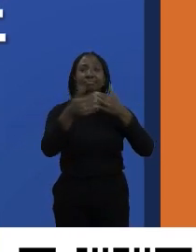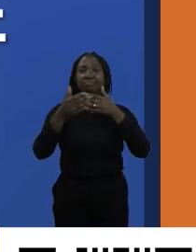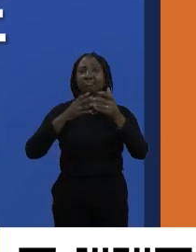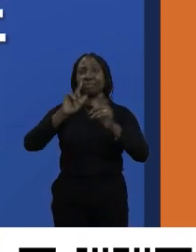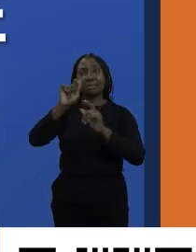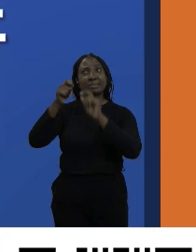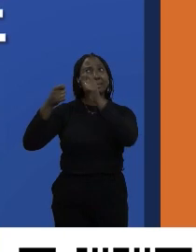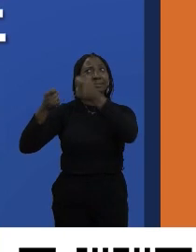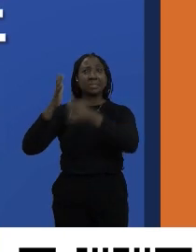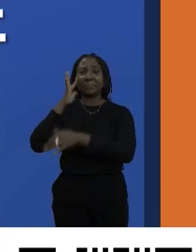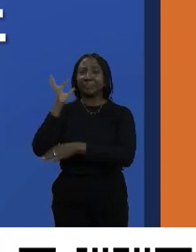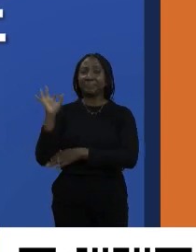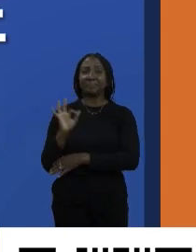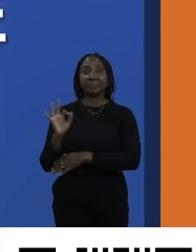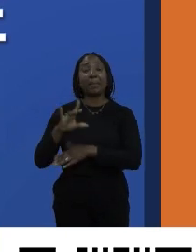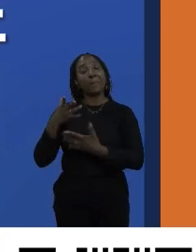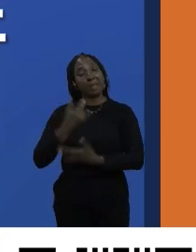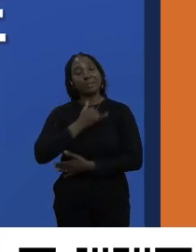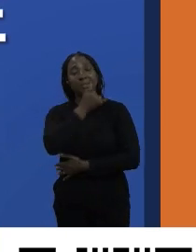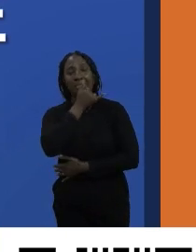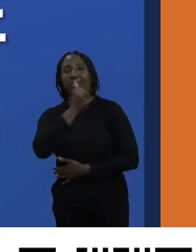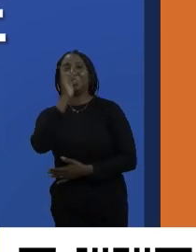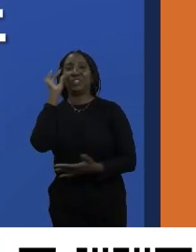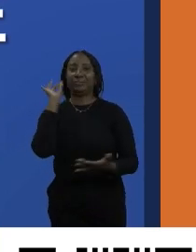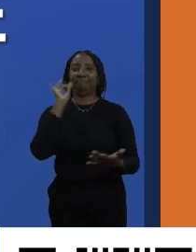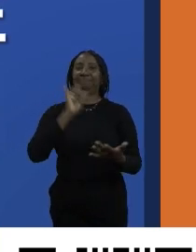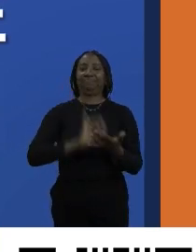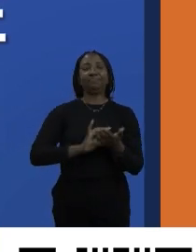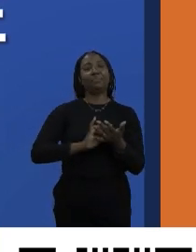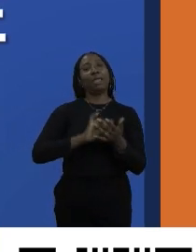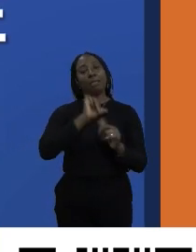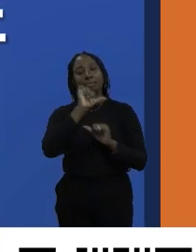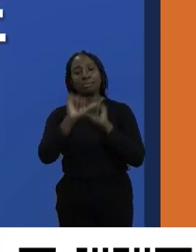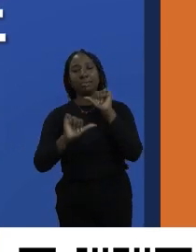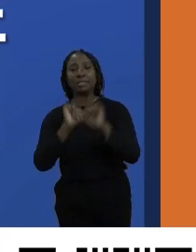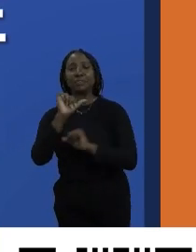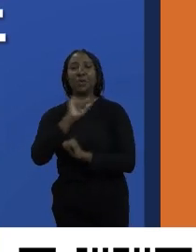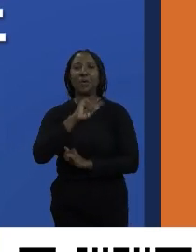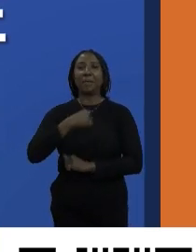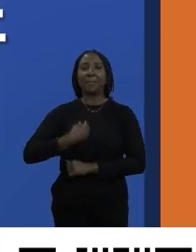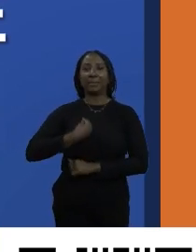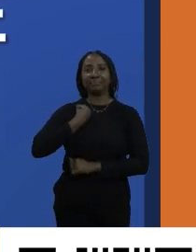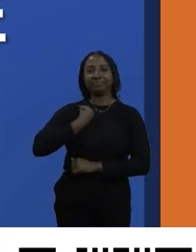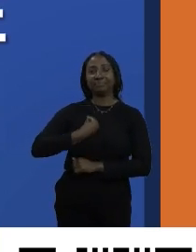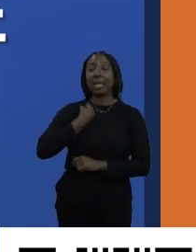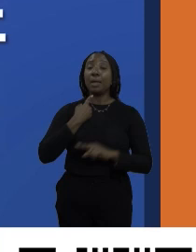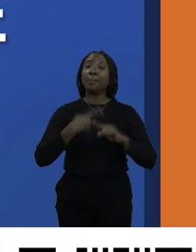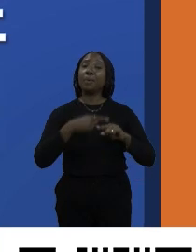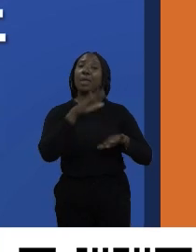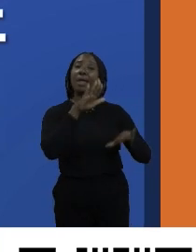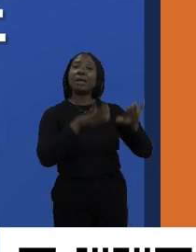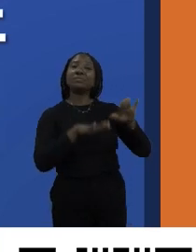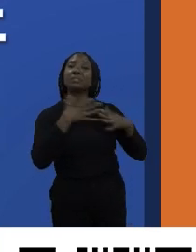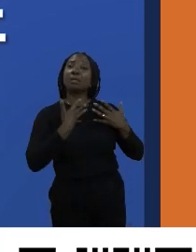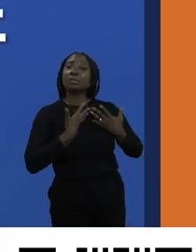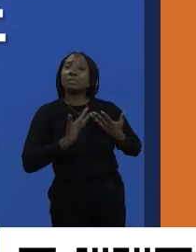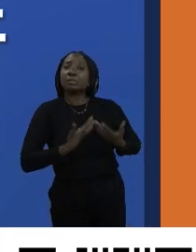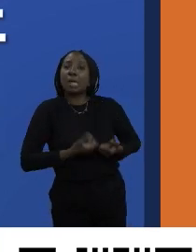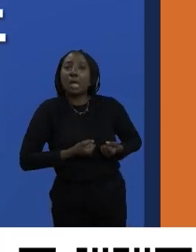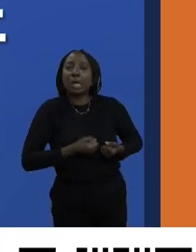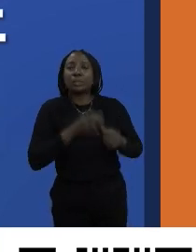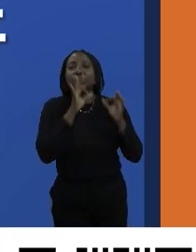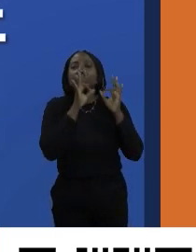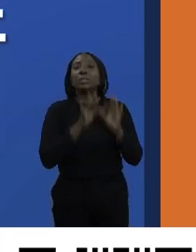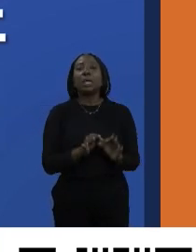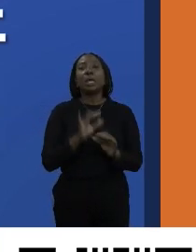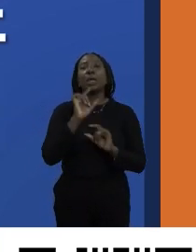vai dar para essa energia. Mas que ela existe. E ela transforma a nossa vida. Porque muitas vezes a gente está cansado. E com